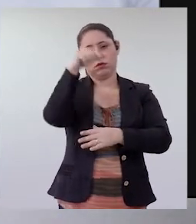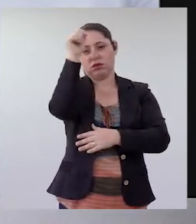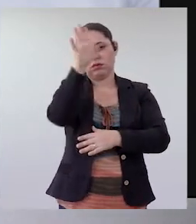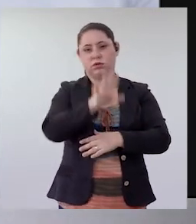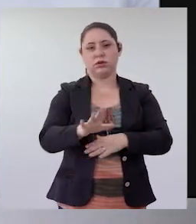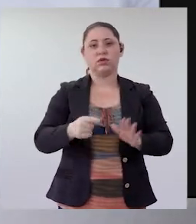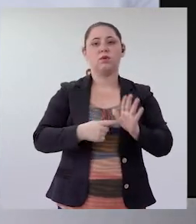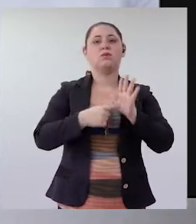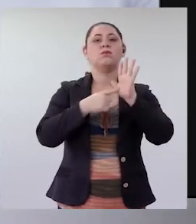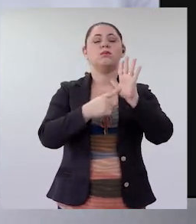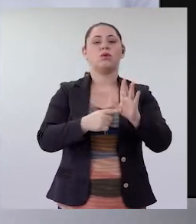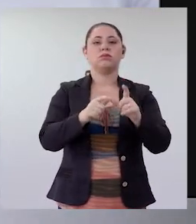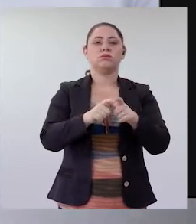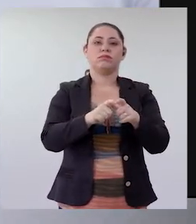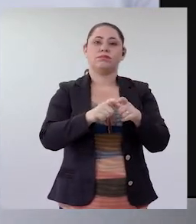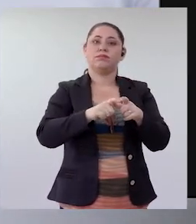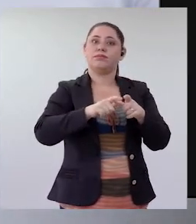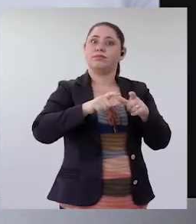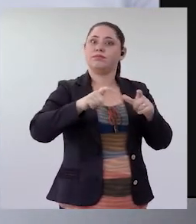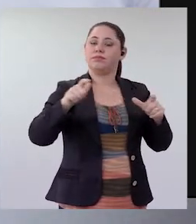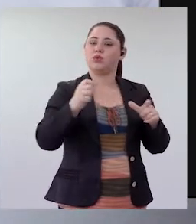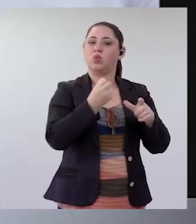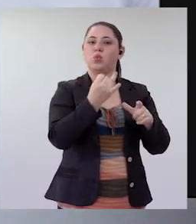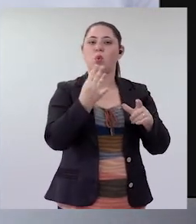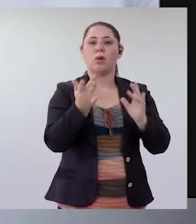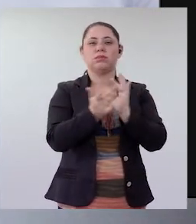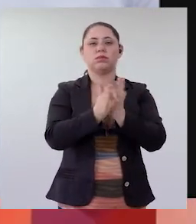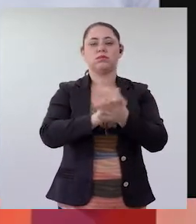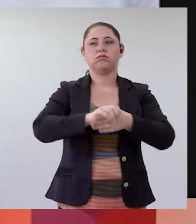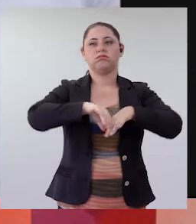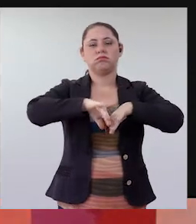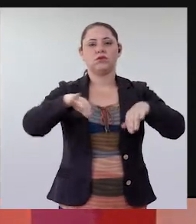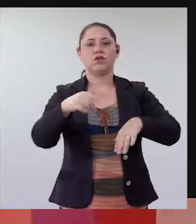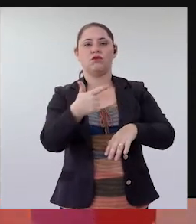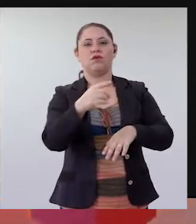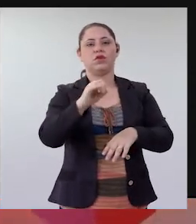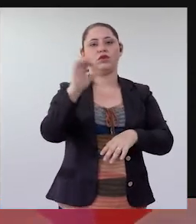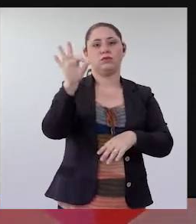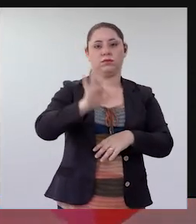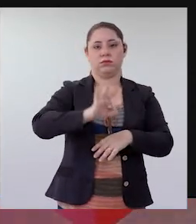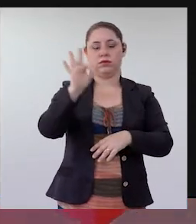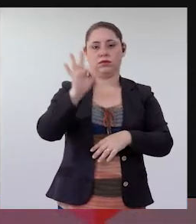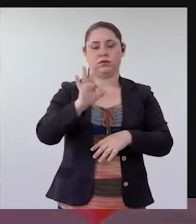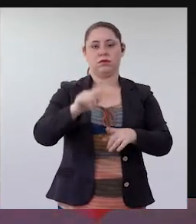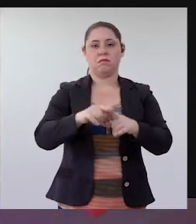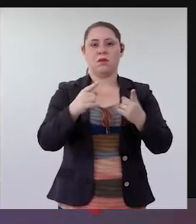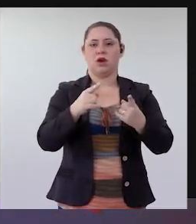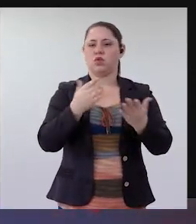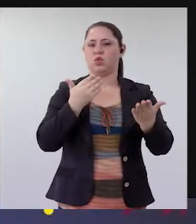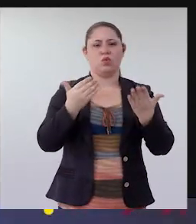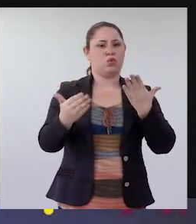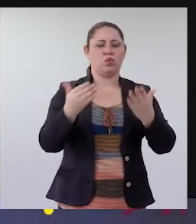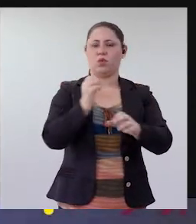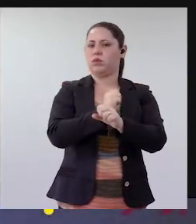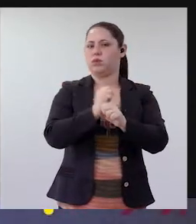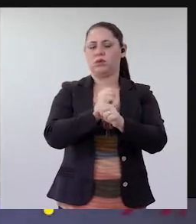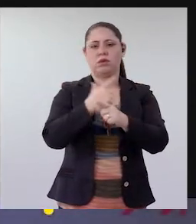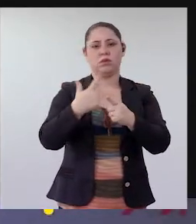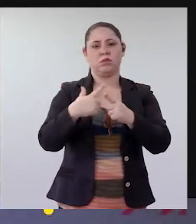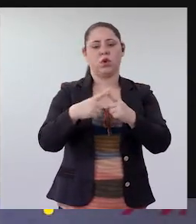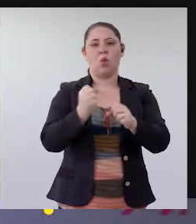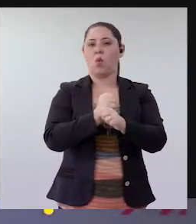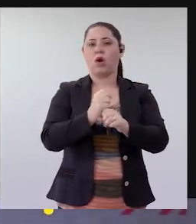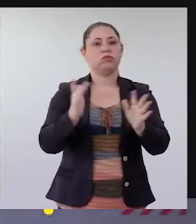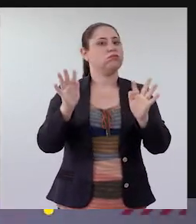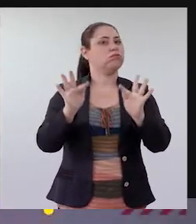retratam um aumento, né, do número de divórcios, cerca de 20%, né, mas não uma comparação do ano, até porque o ano